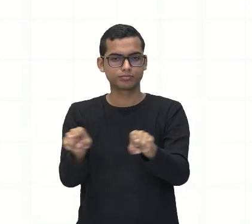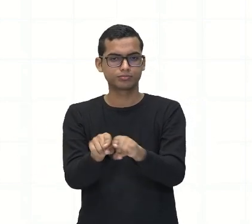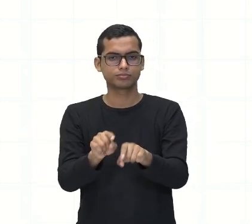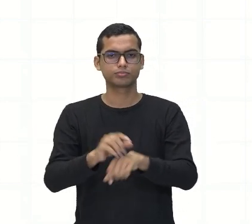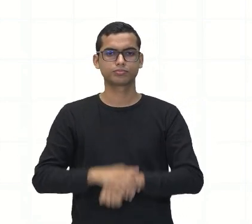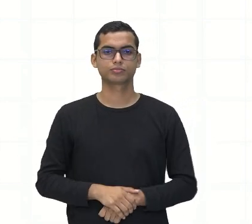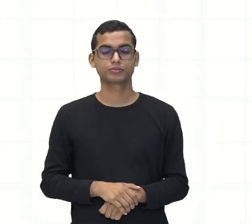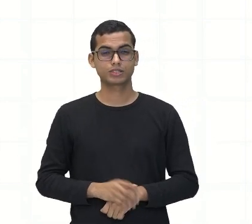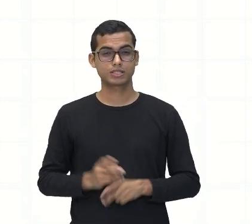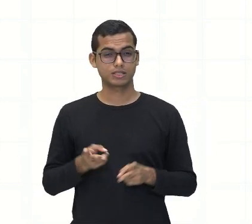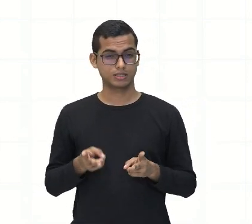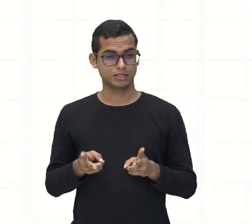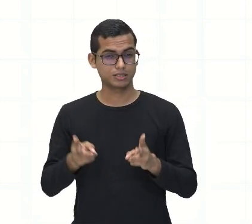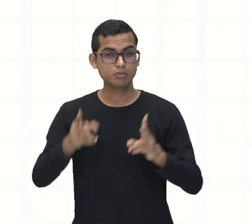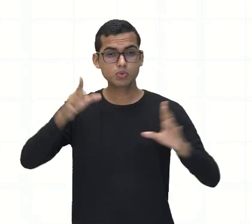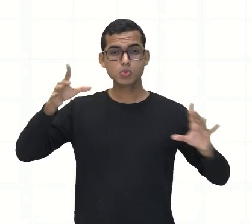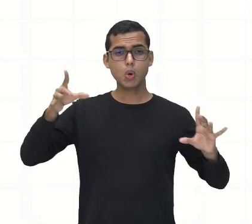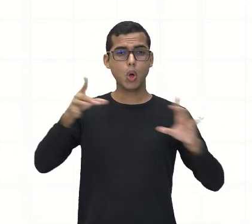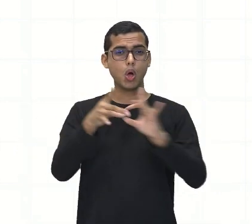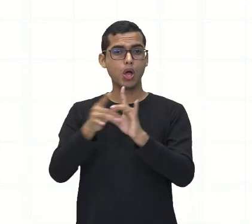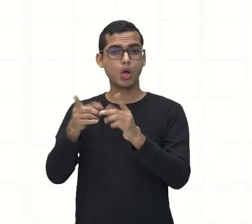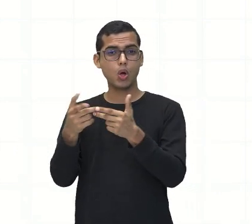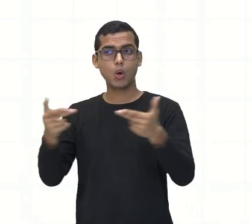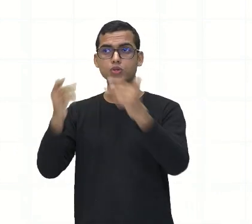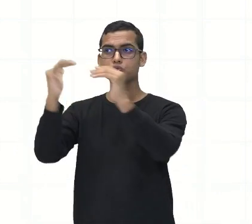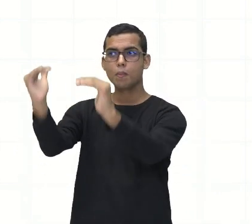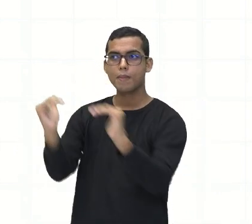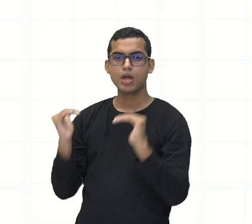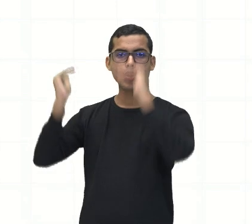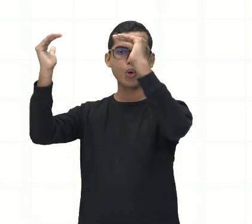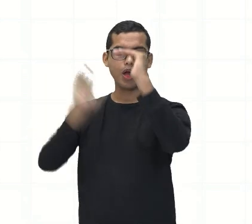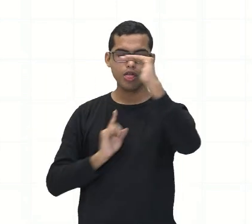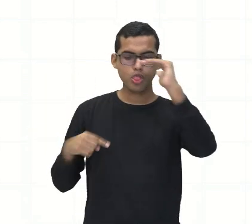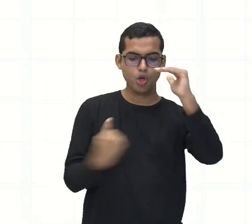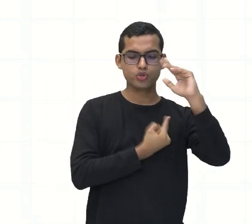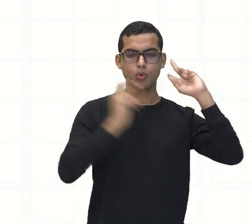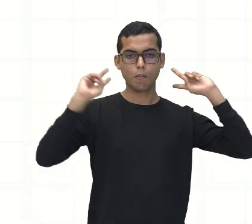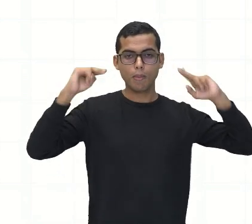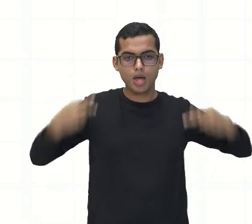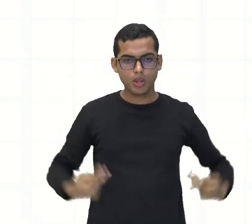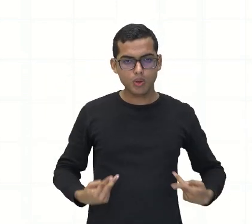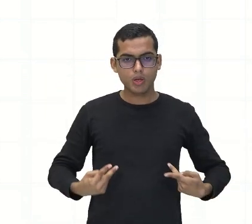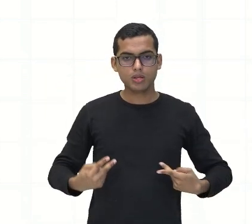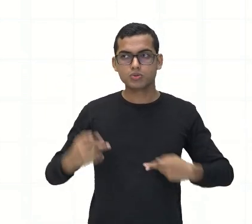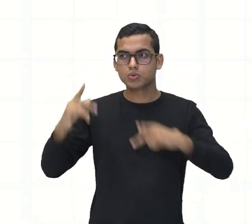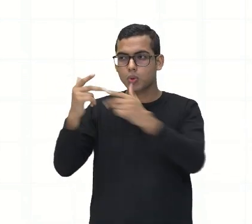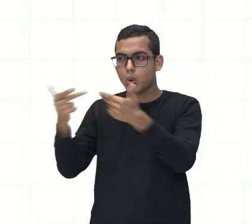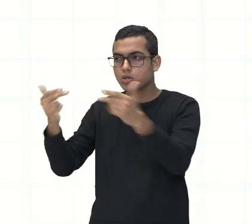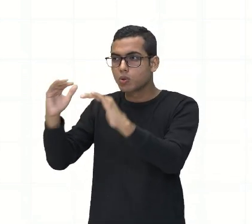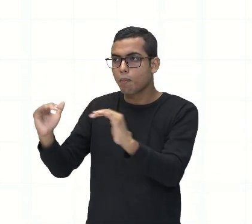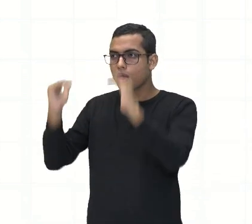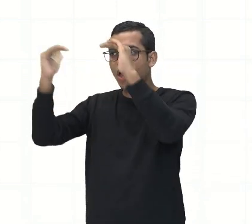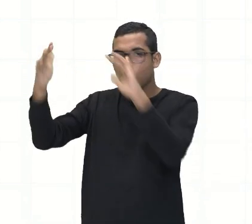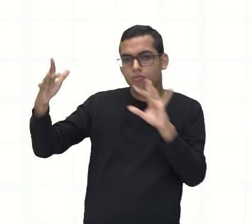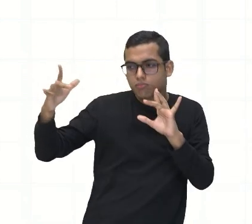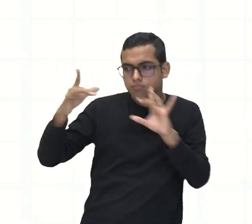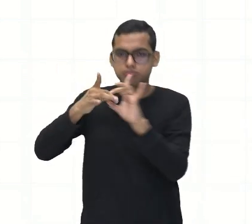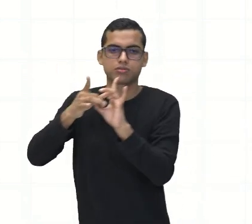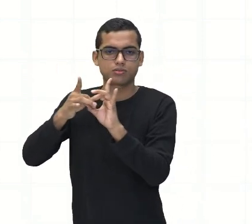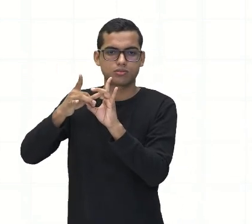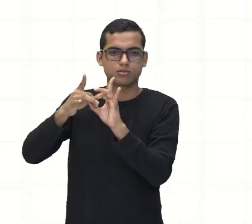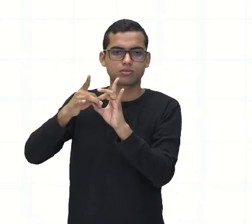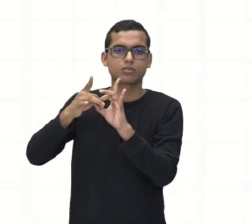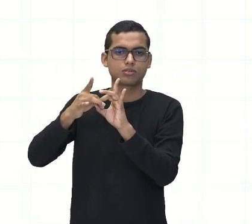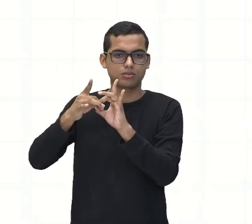E essa conexão, gente, pode ocorrer a partir do quê? Através de uma conexão com